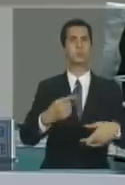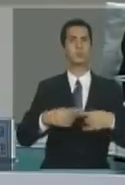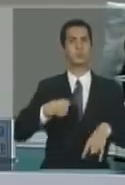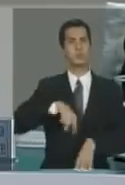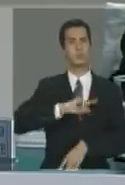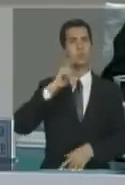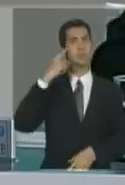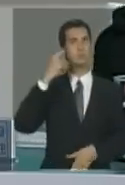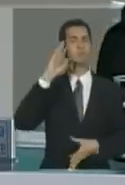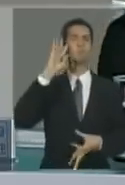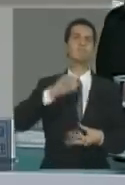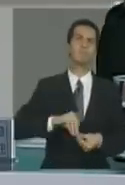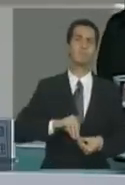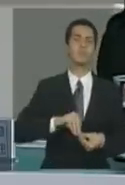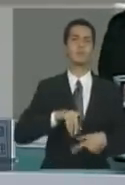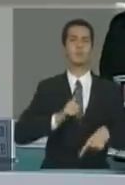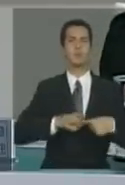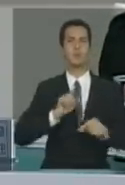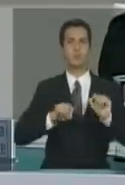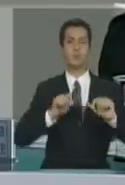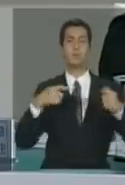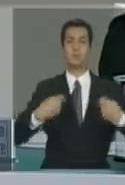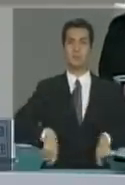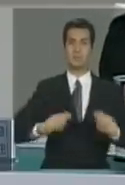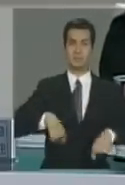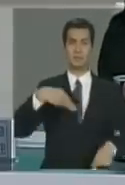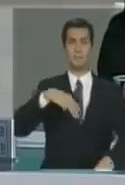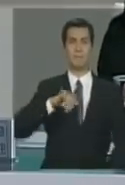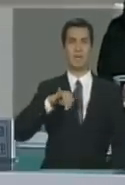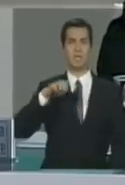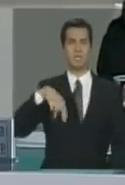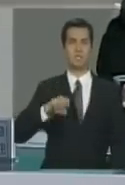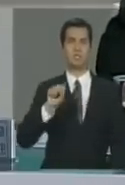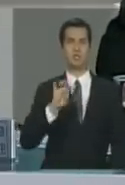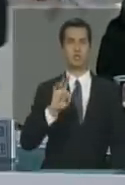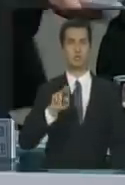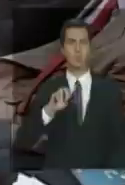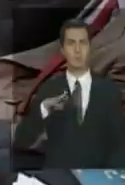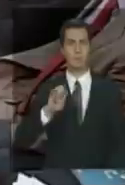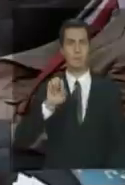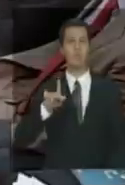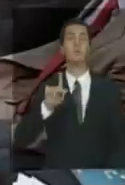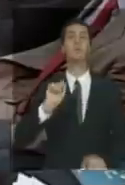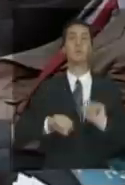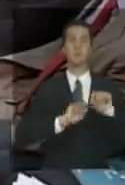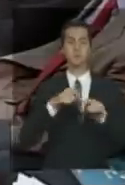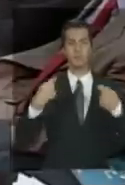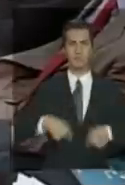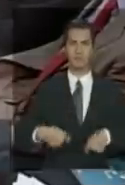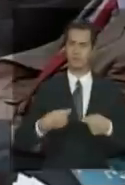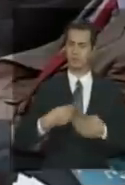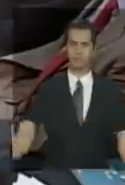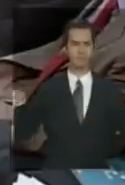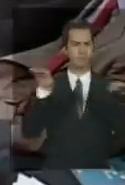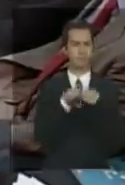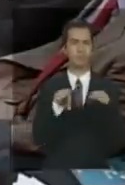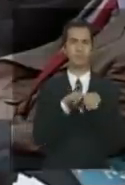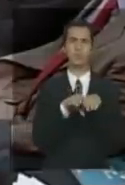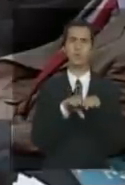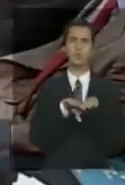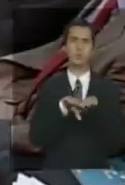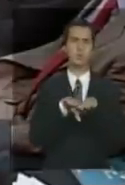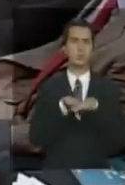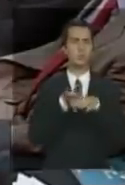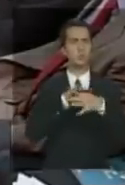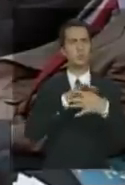para ter o mainstream de desenvolvimento sustentável, o pilar ambiental tem que ter o mesmo status dos outros pilares. E esse é um reconhecimento que